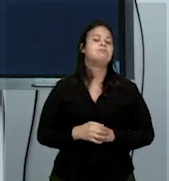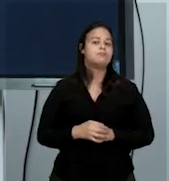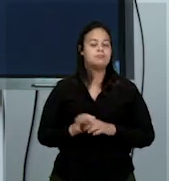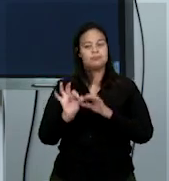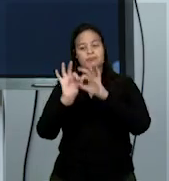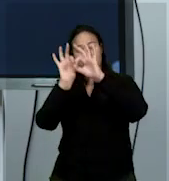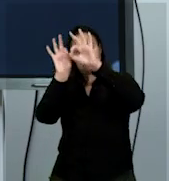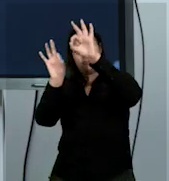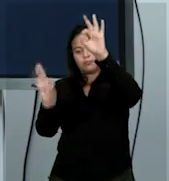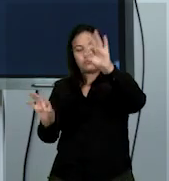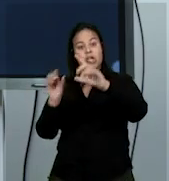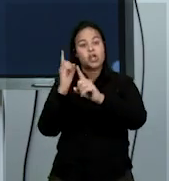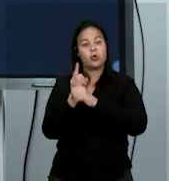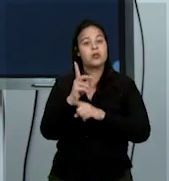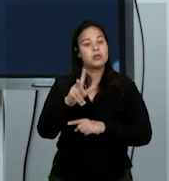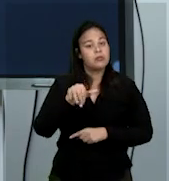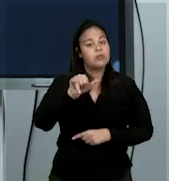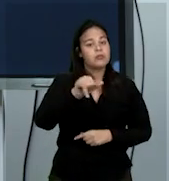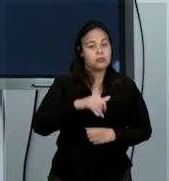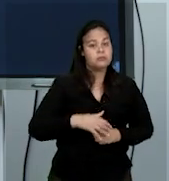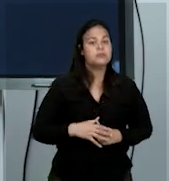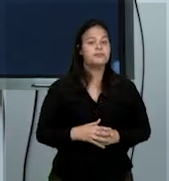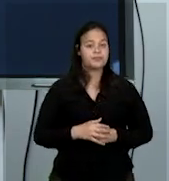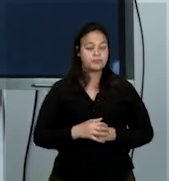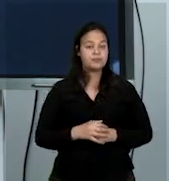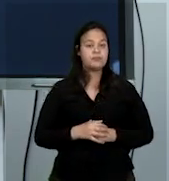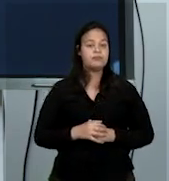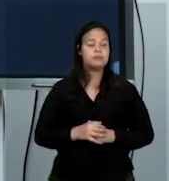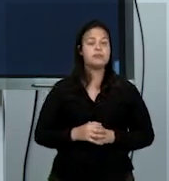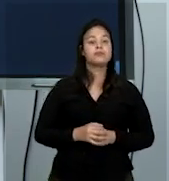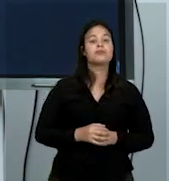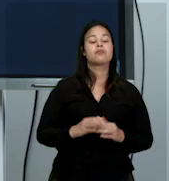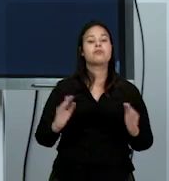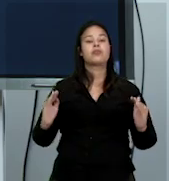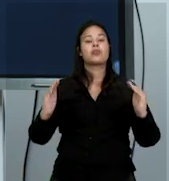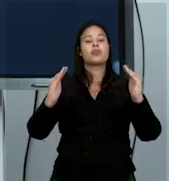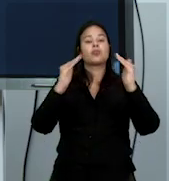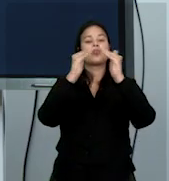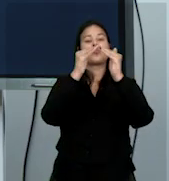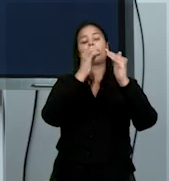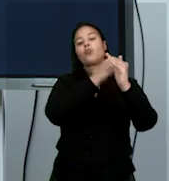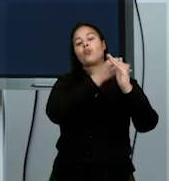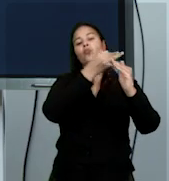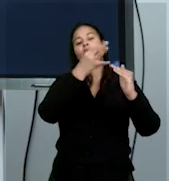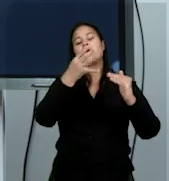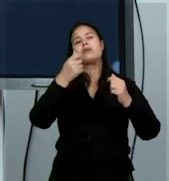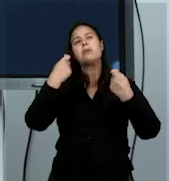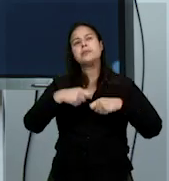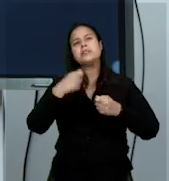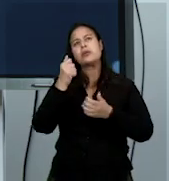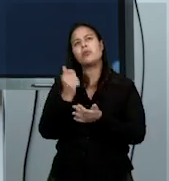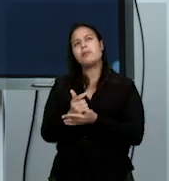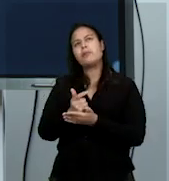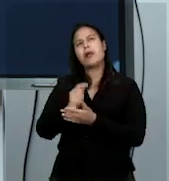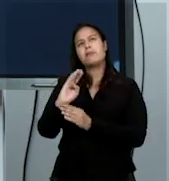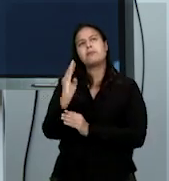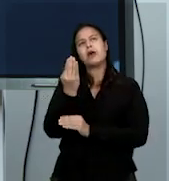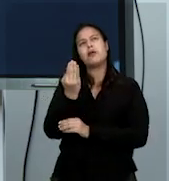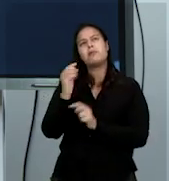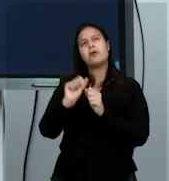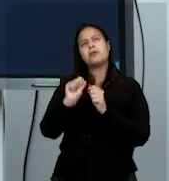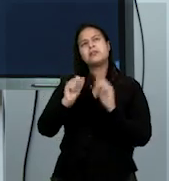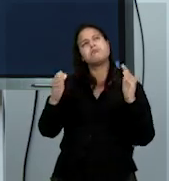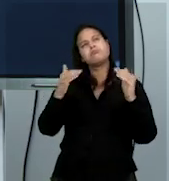distância. Então, eu vou achar a distância, eu vou achar o tamanho que eu tenho que comprar de madeira para fazer